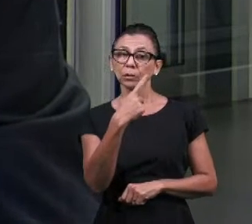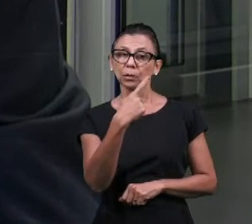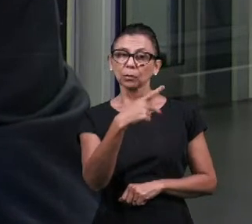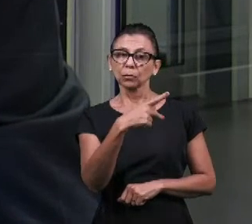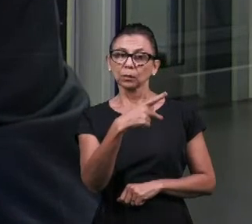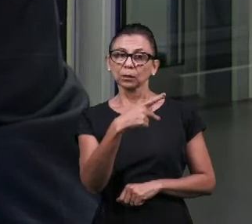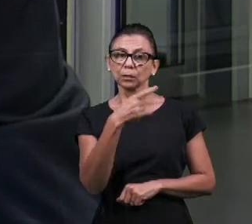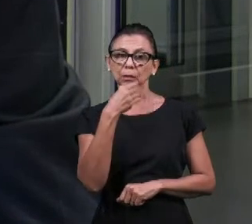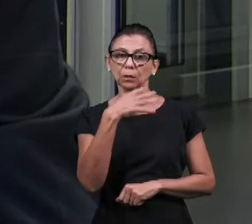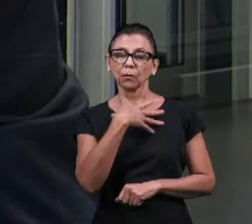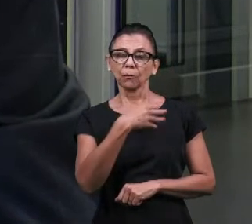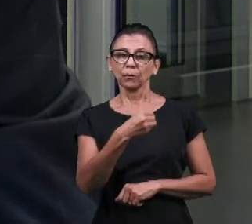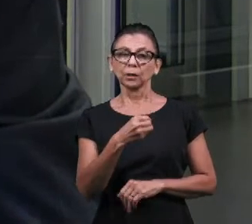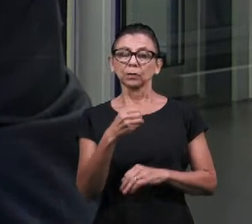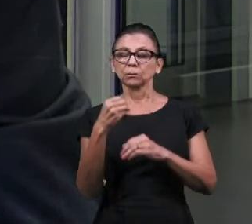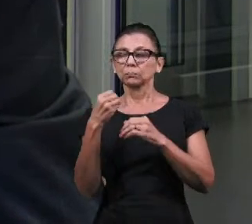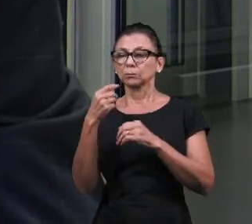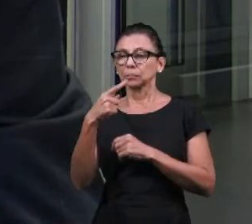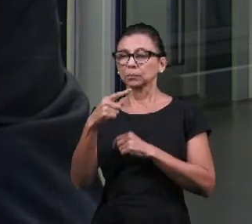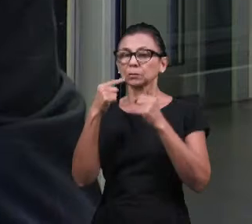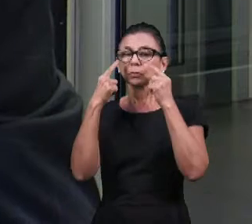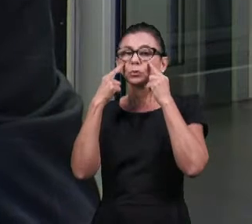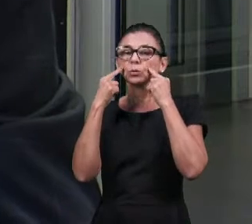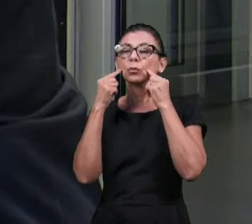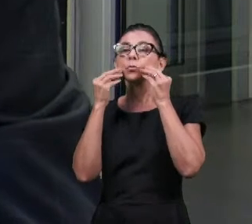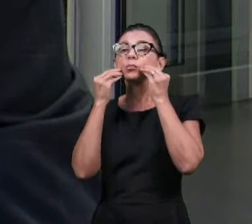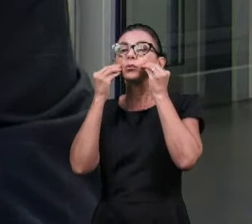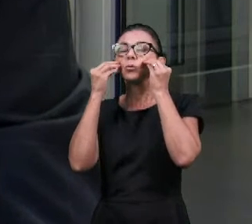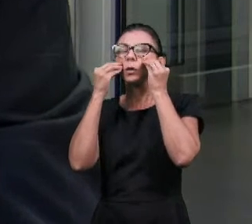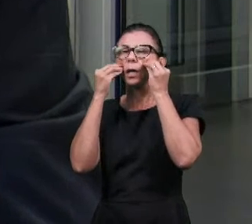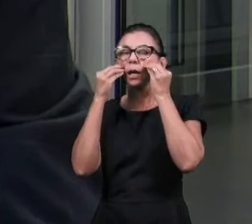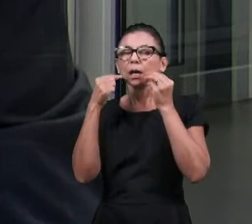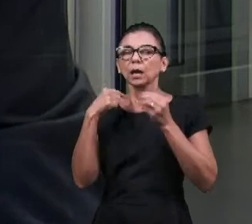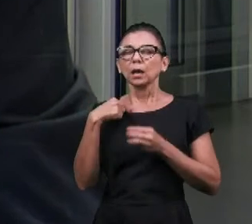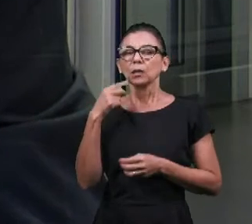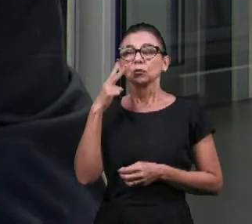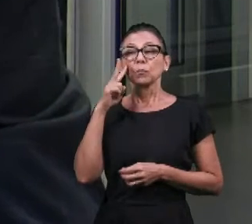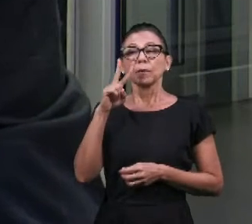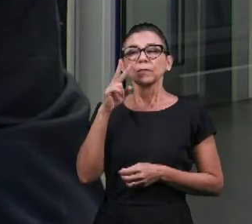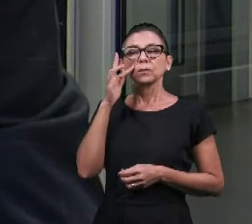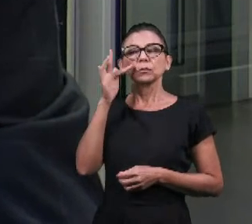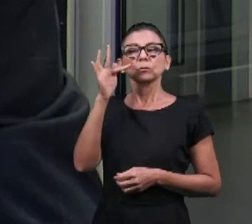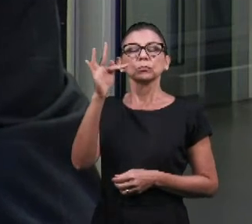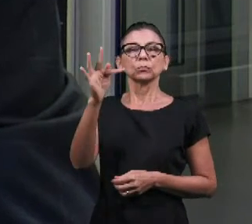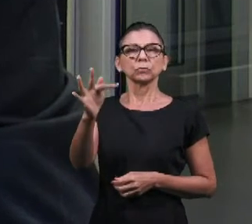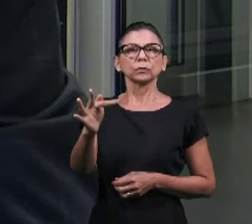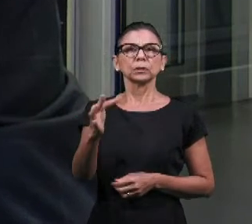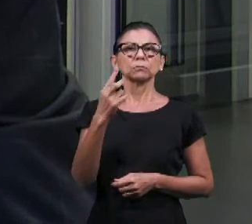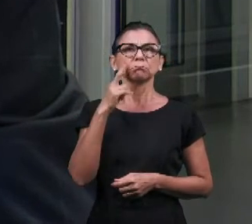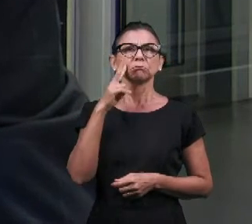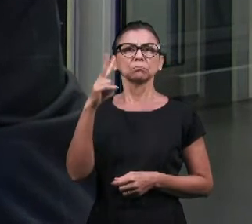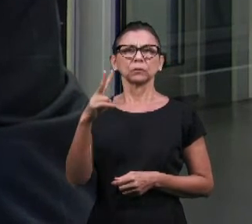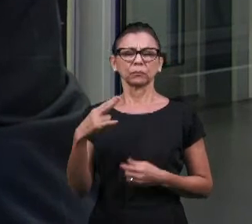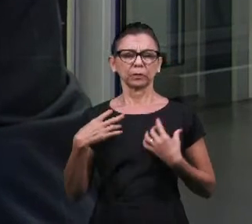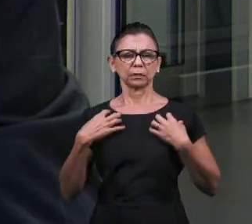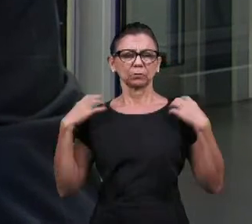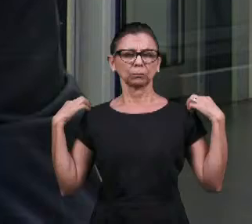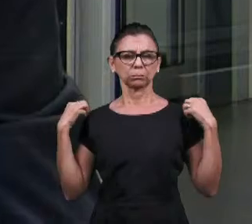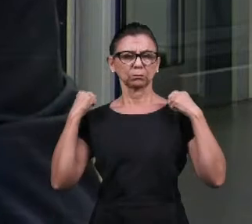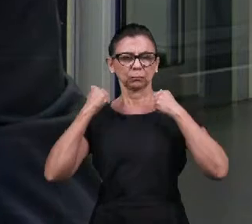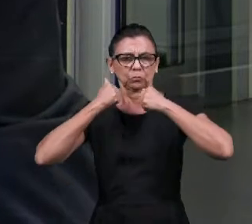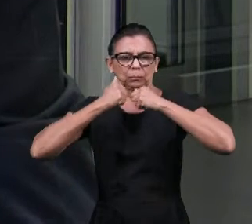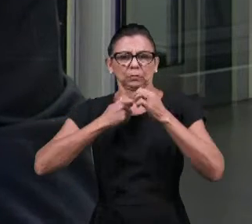eu já via ele no futuro. E eu via ele de terno, paramentado, e via ele como